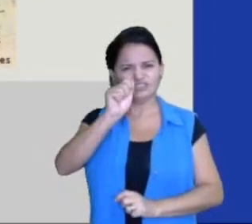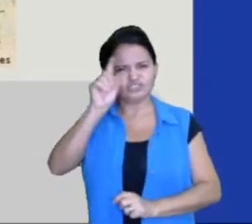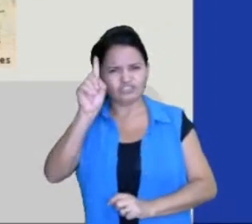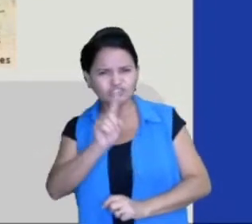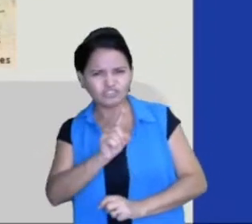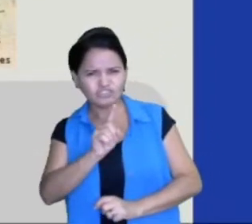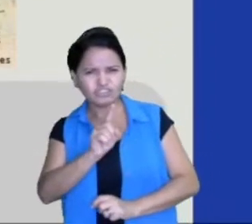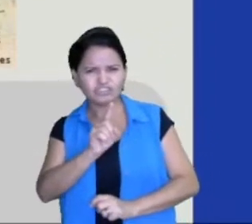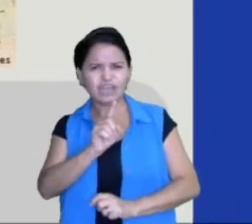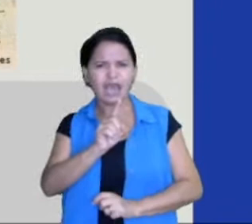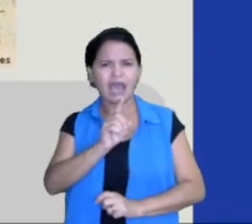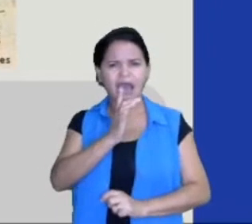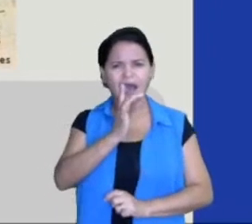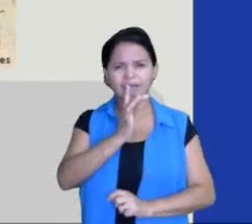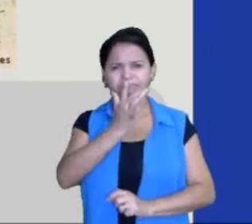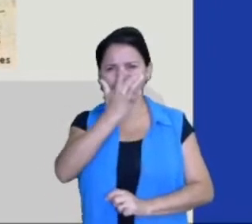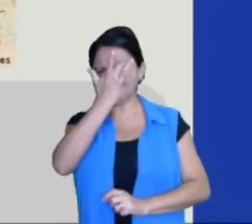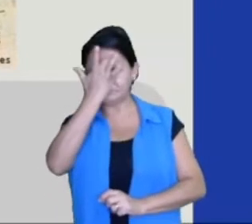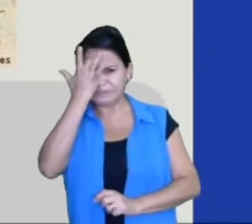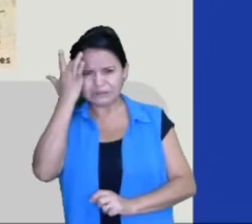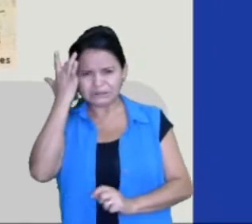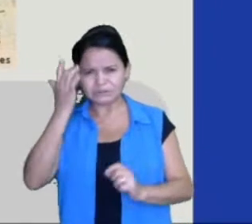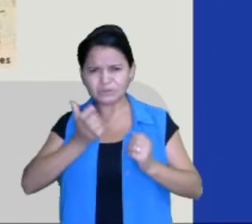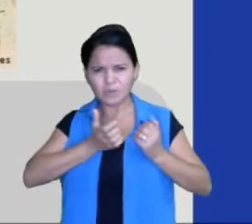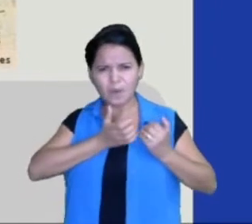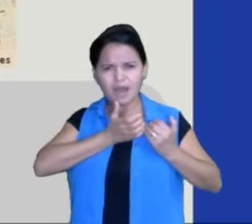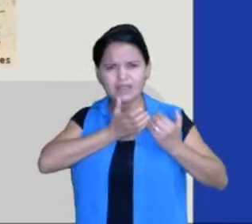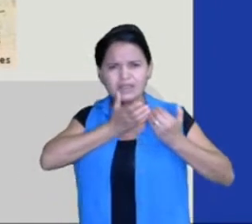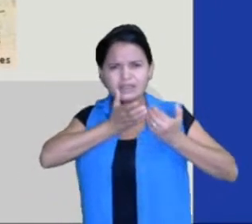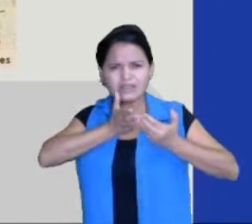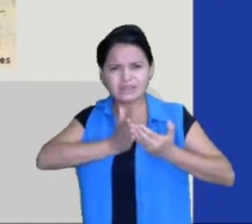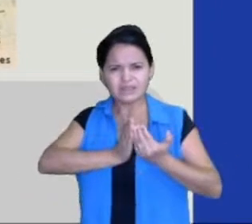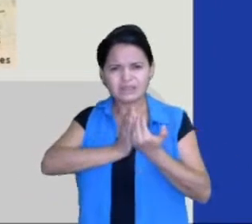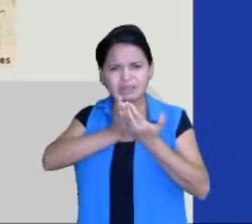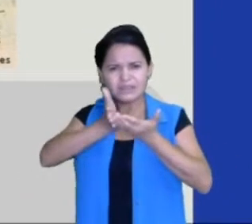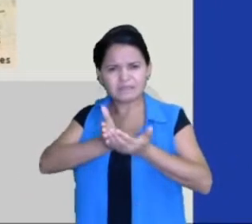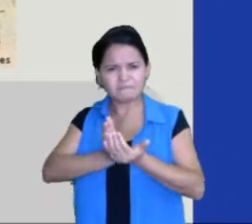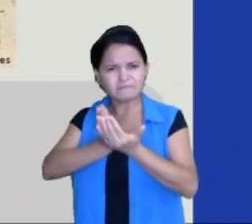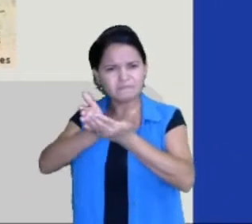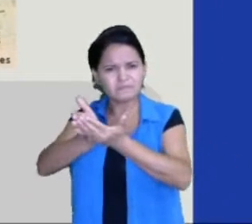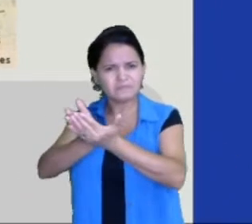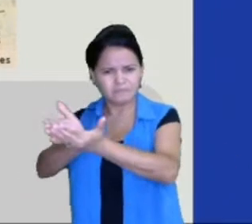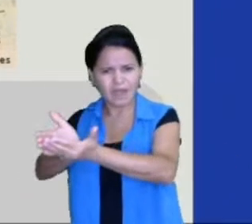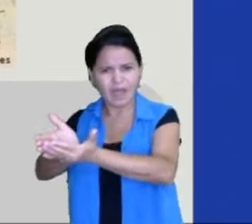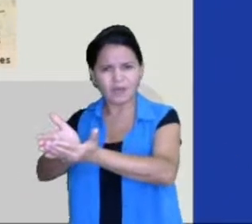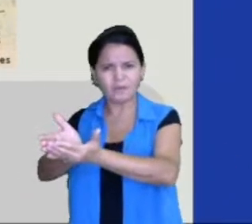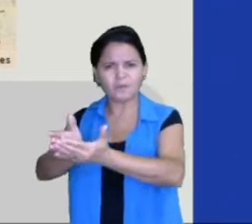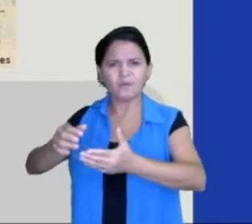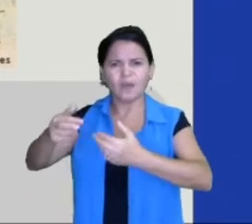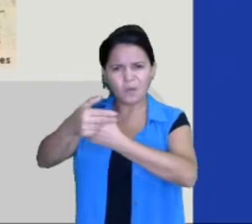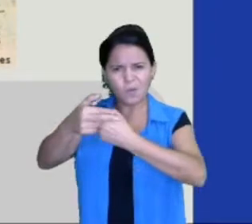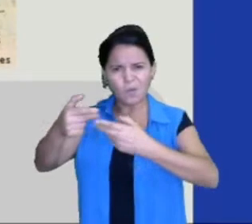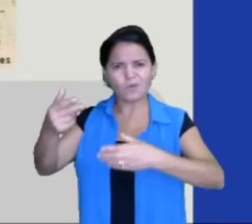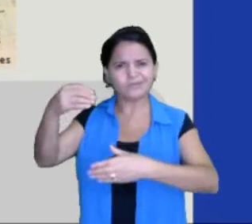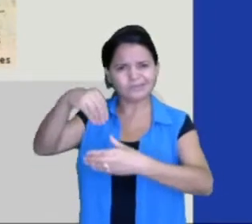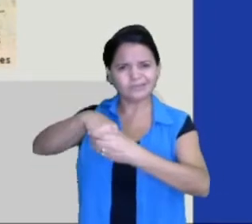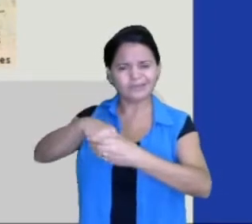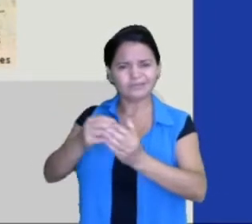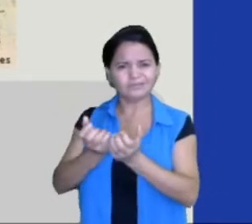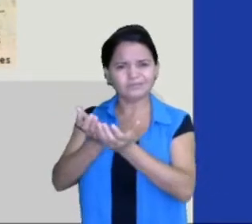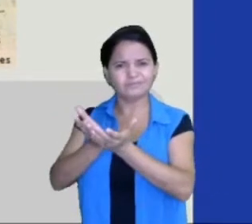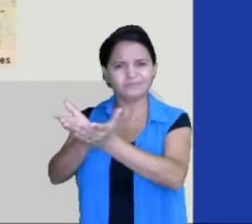companhia inglesa de navegação e mercado, tá, gente? Todo chá que chegasse nos Estados Unidos seria comprado